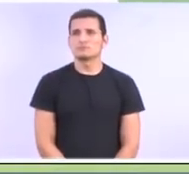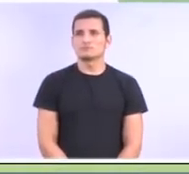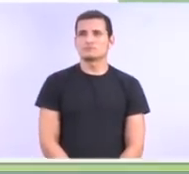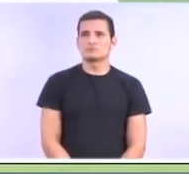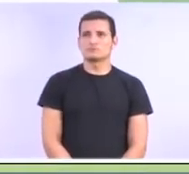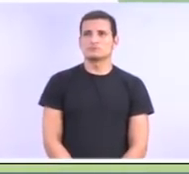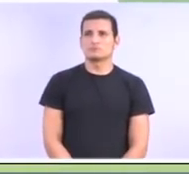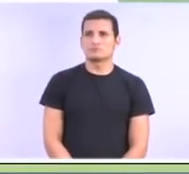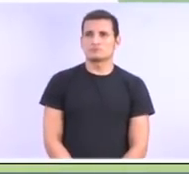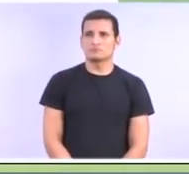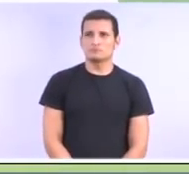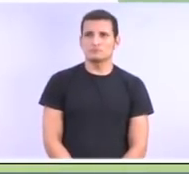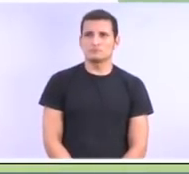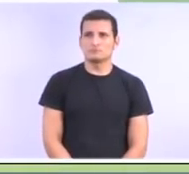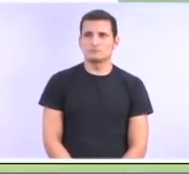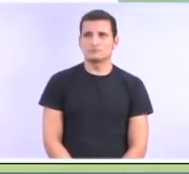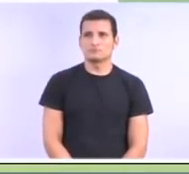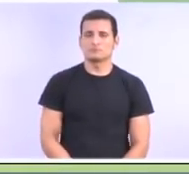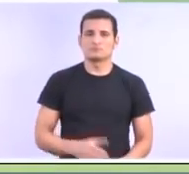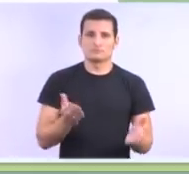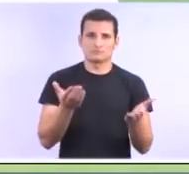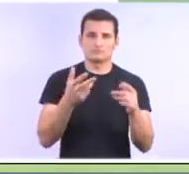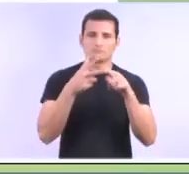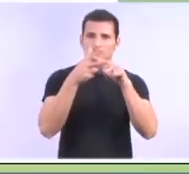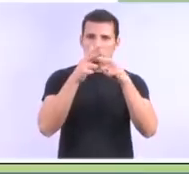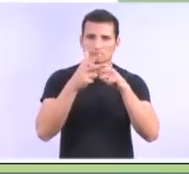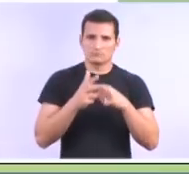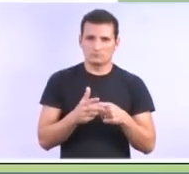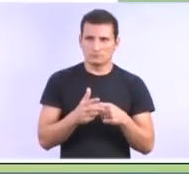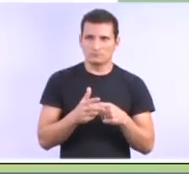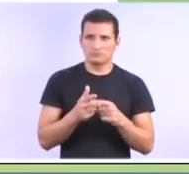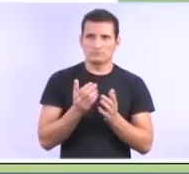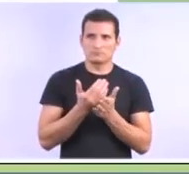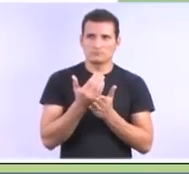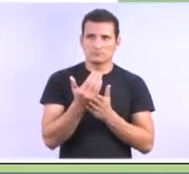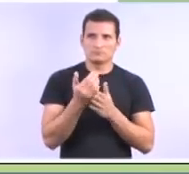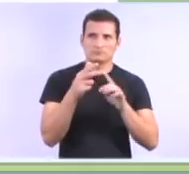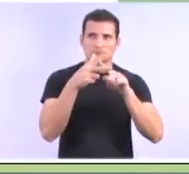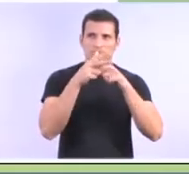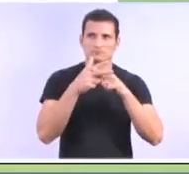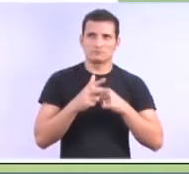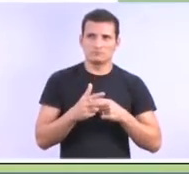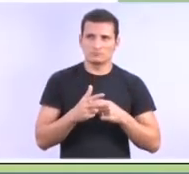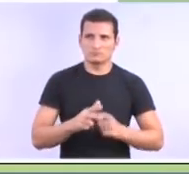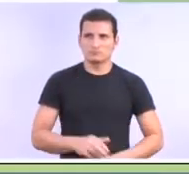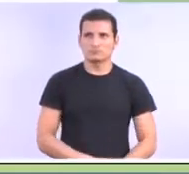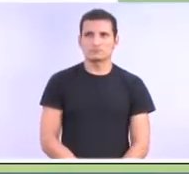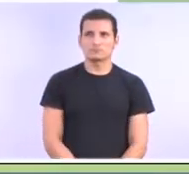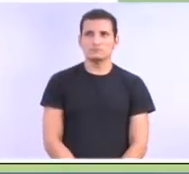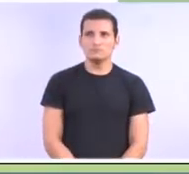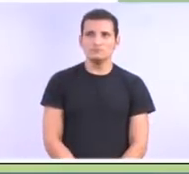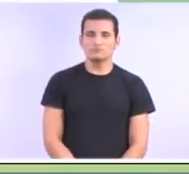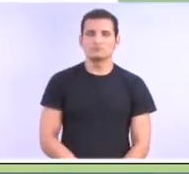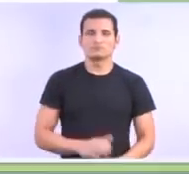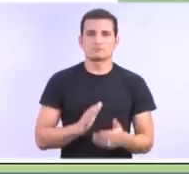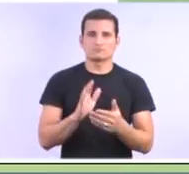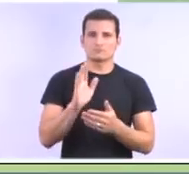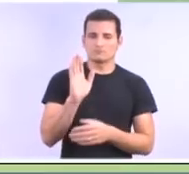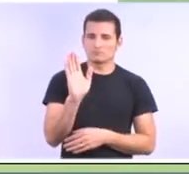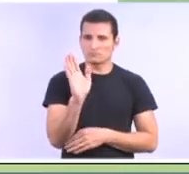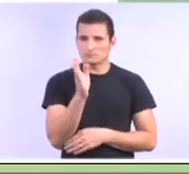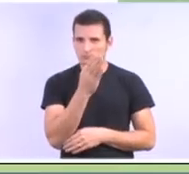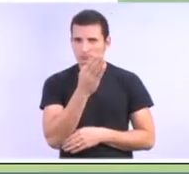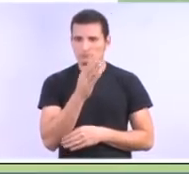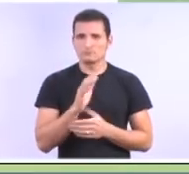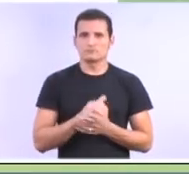Só que agora eu comecei a consertar. Eu tirei todos os erros que eu coloquei antes. O que é os erros? Tirei o espaço, eu